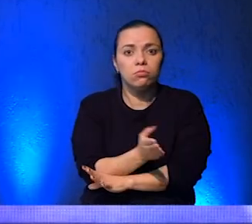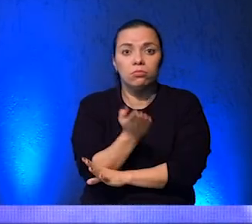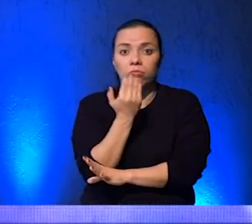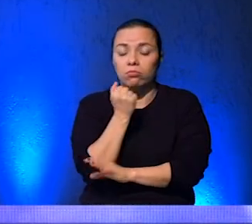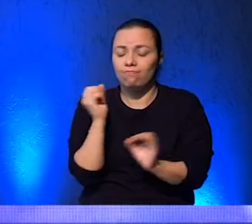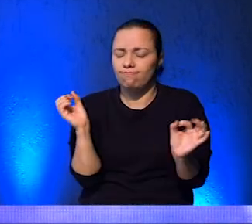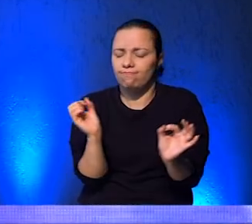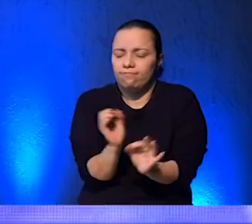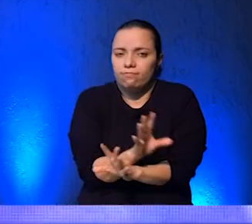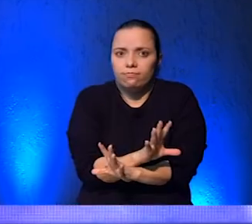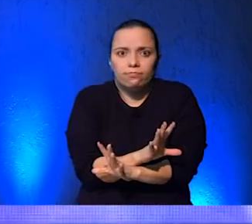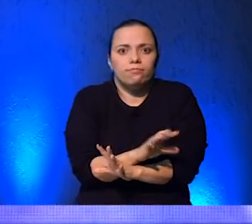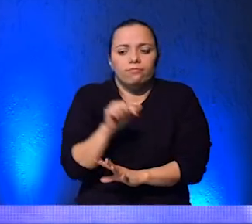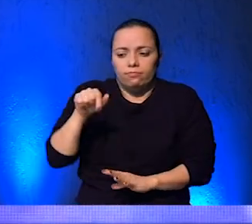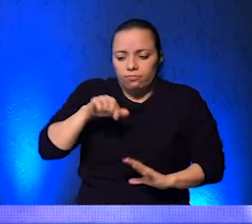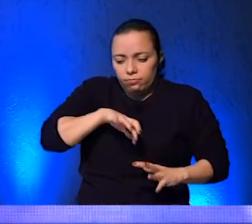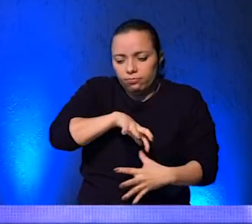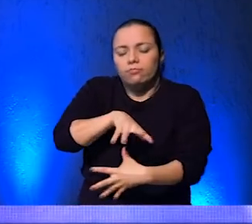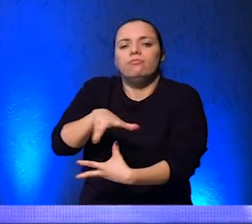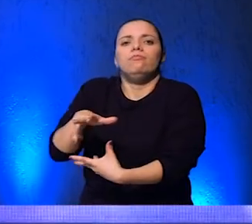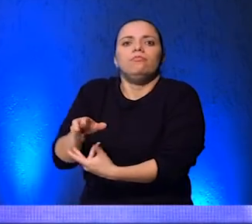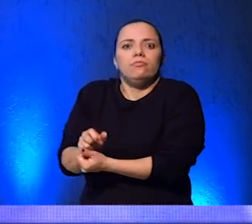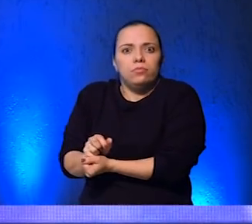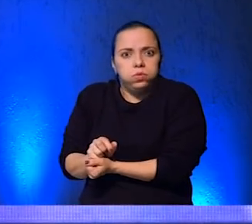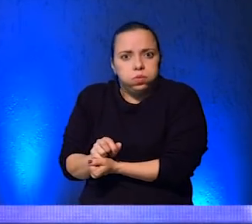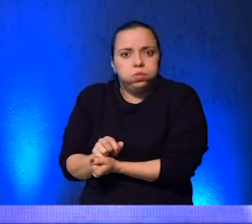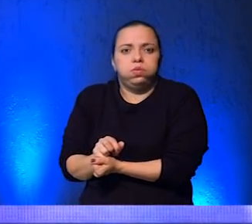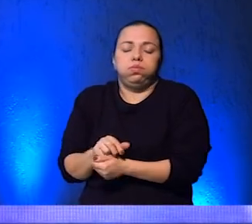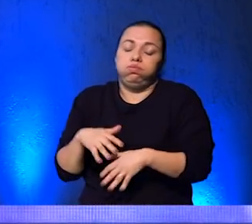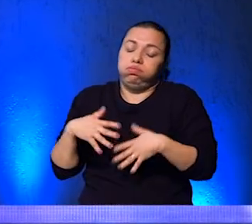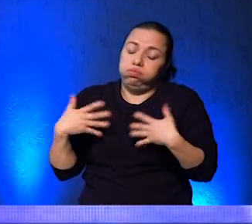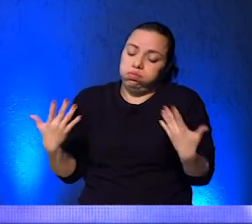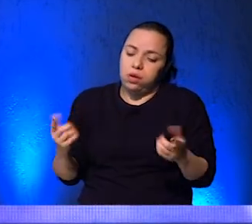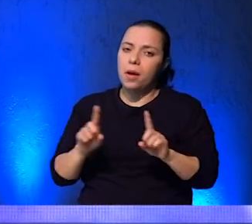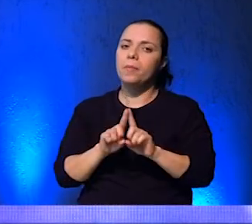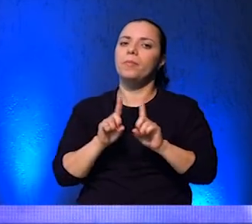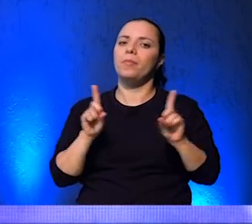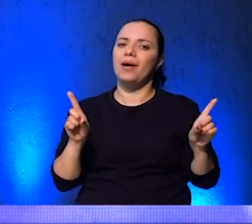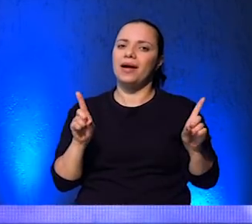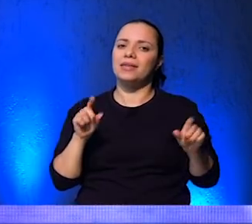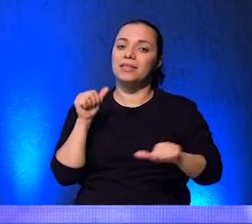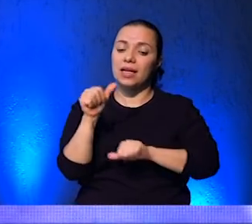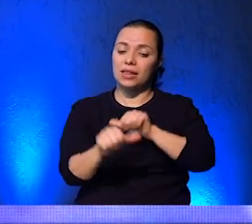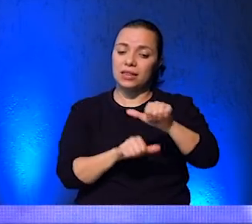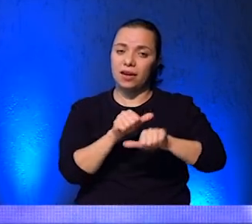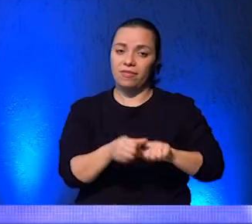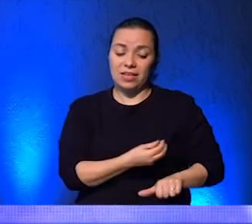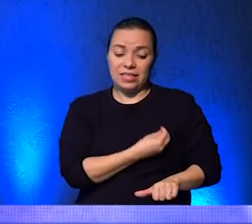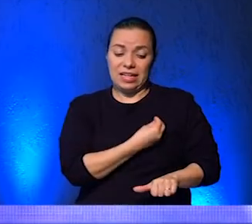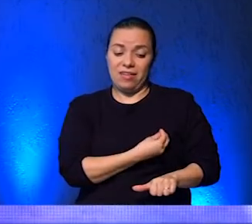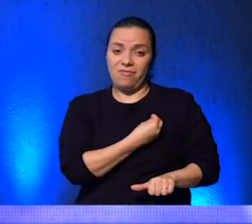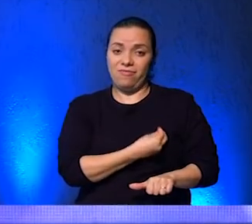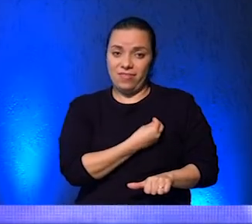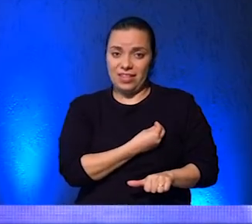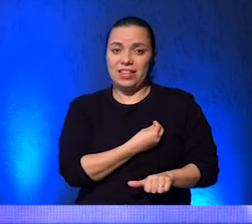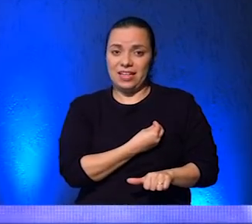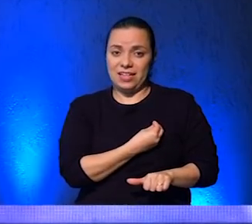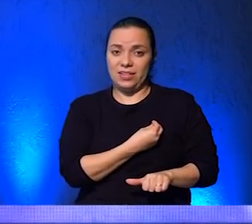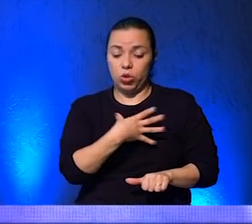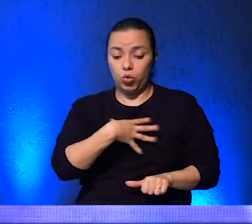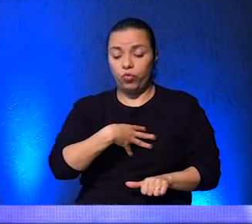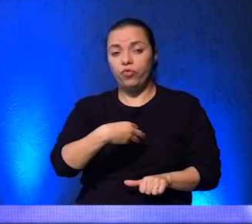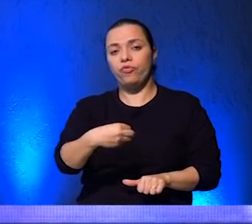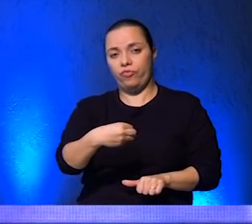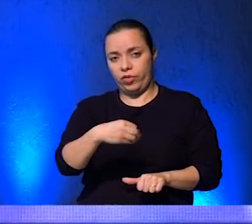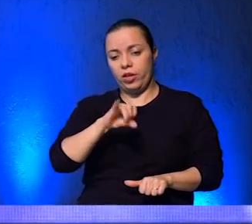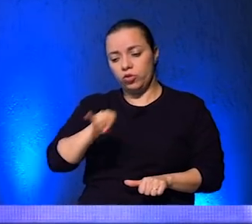quem sabe é através da vida do filho de jacó e josé a terra inteira foi